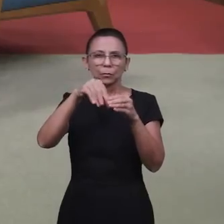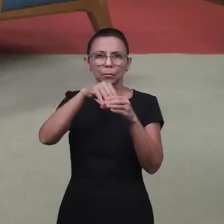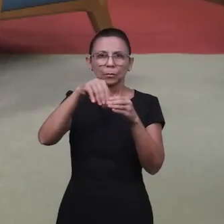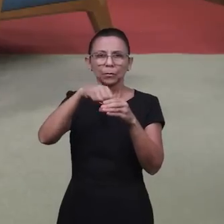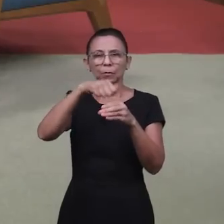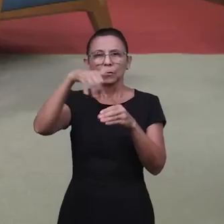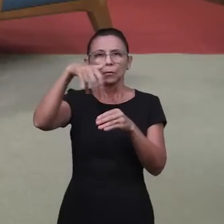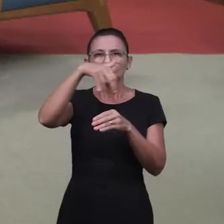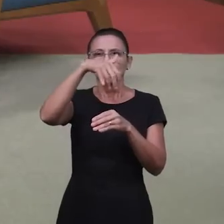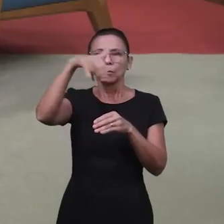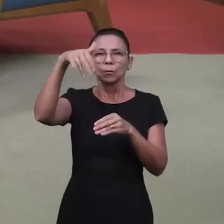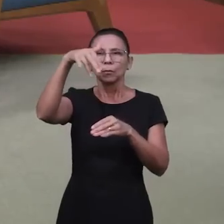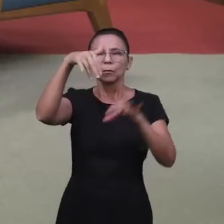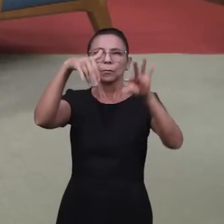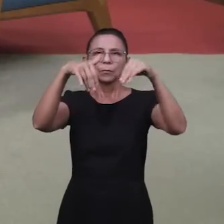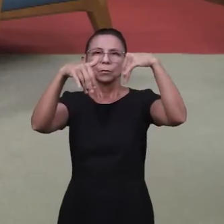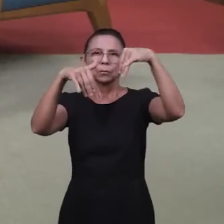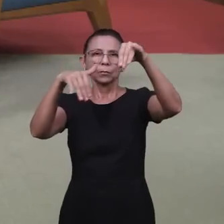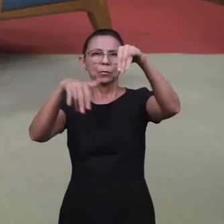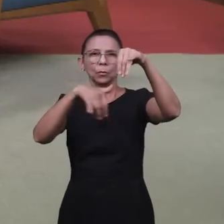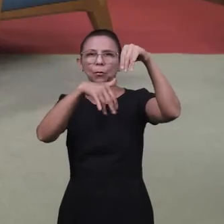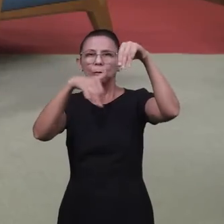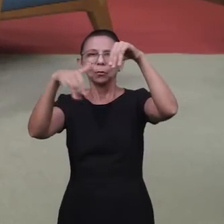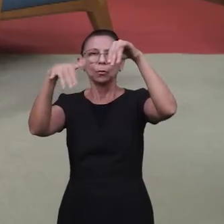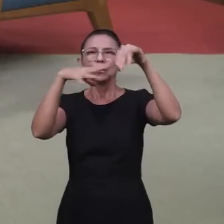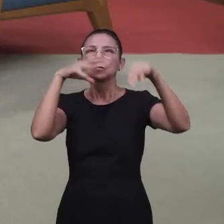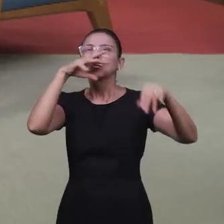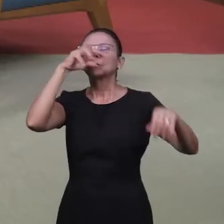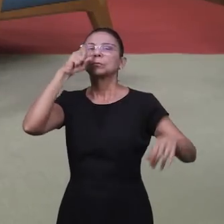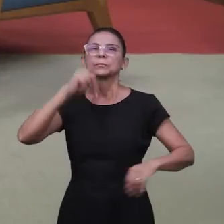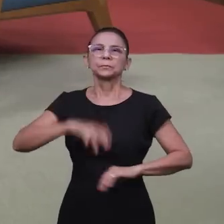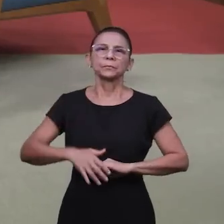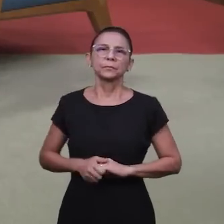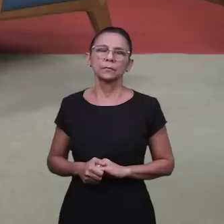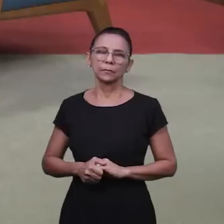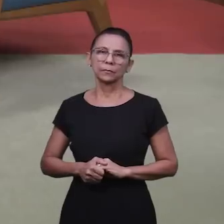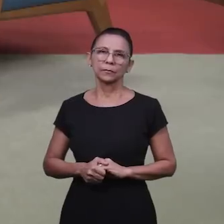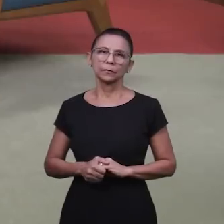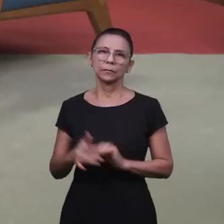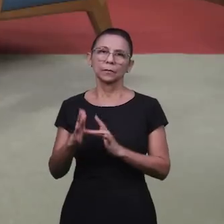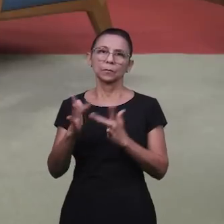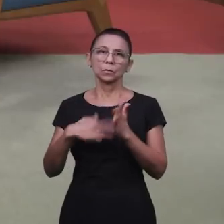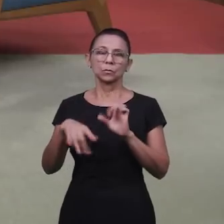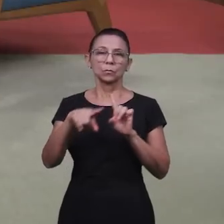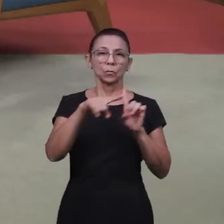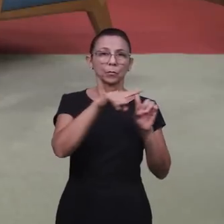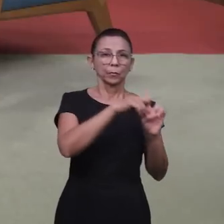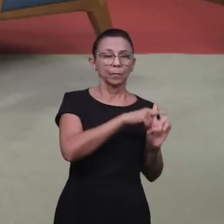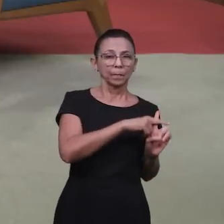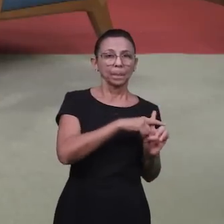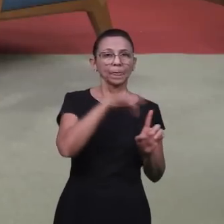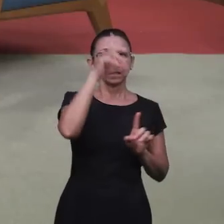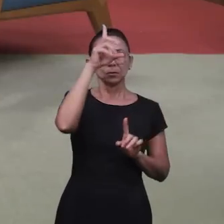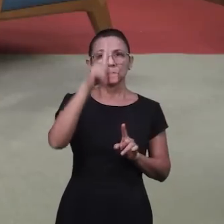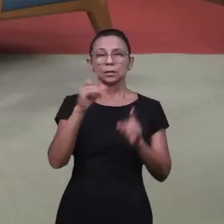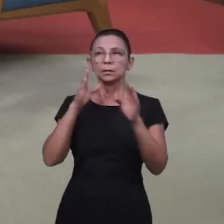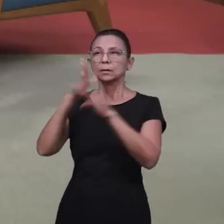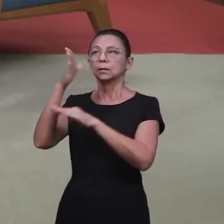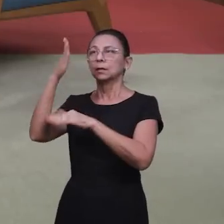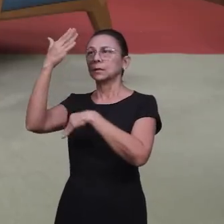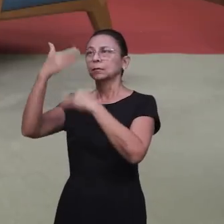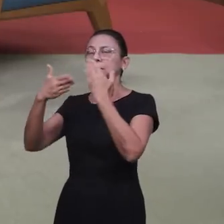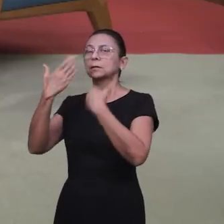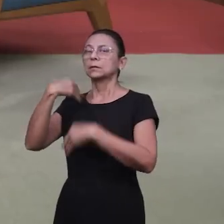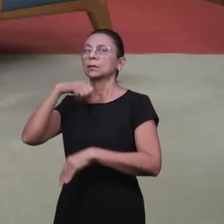no Calvário, nós hoje podemos ir diante do Pai. Glória a Jesus. Bom, vamos ler ainda 2